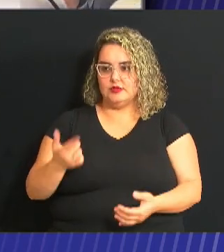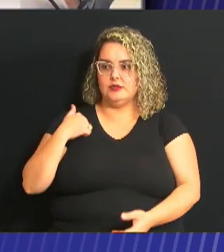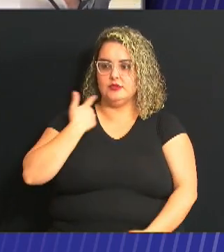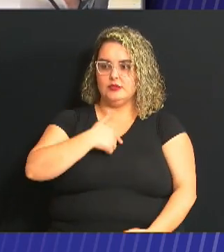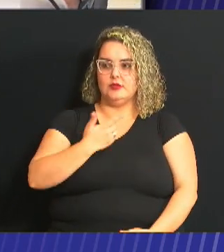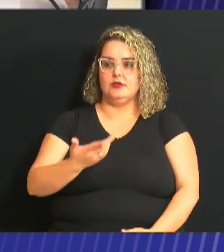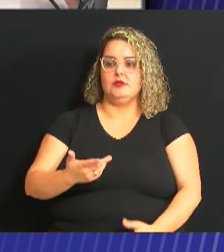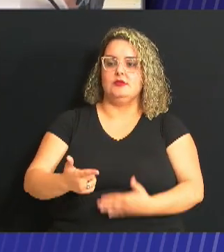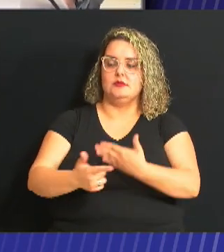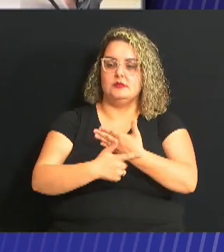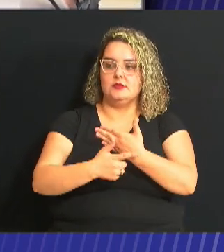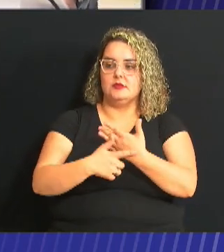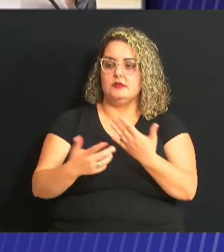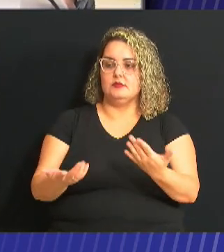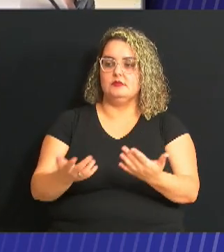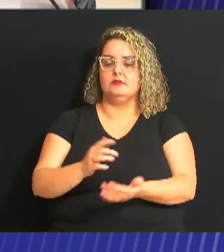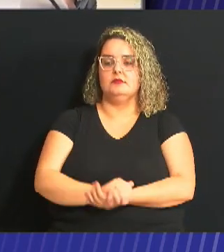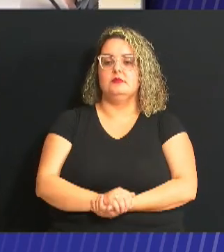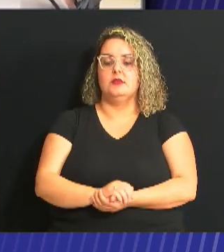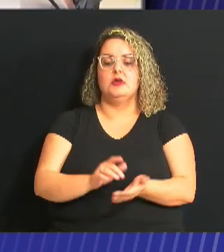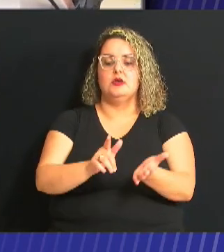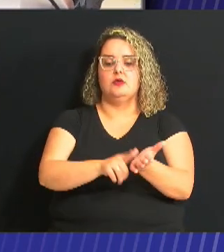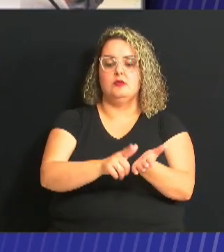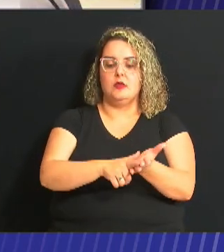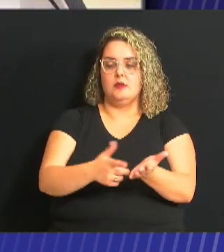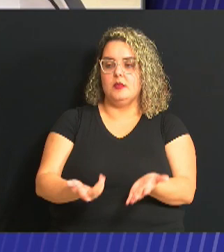papel. Mas a minha assessoria